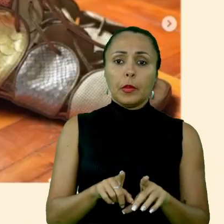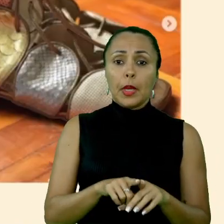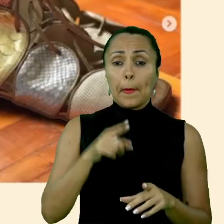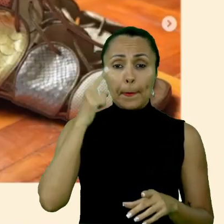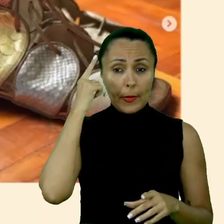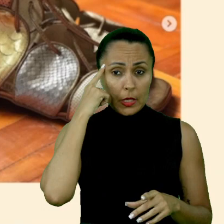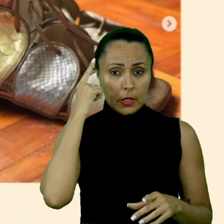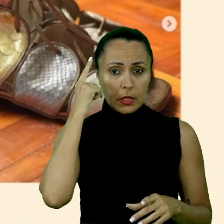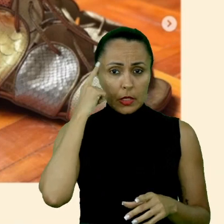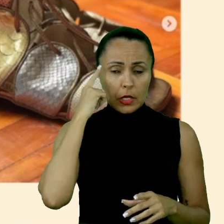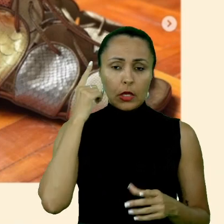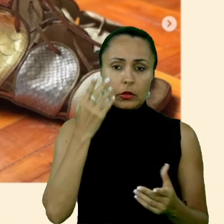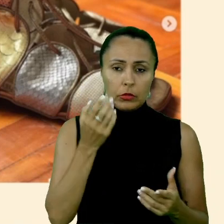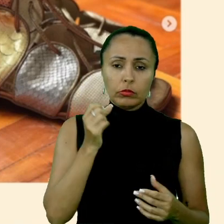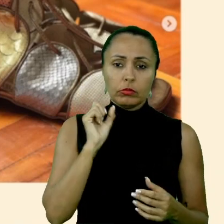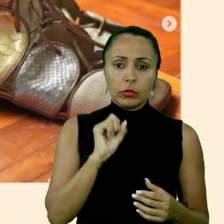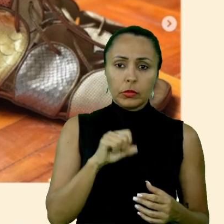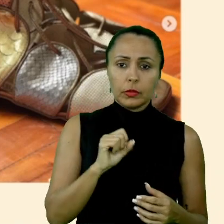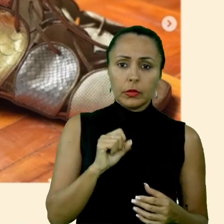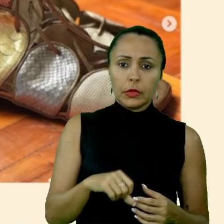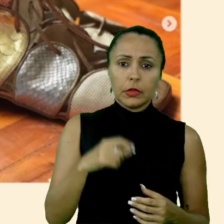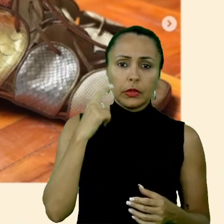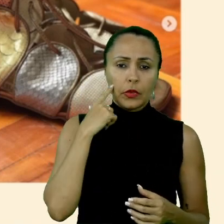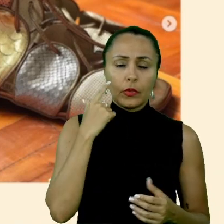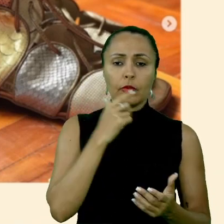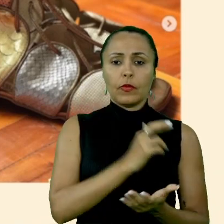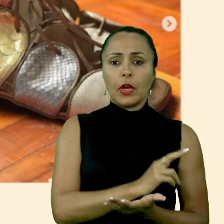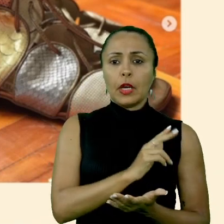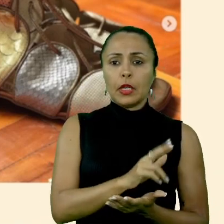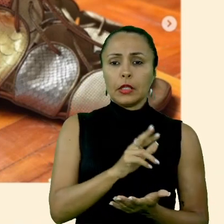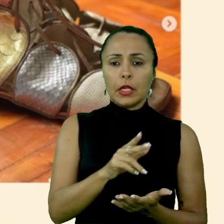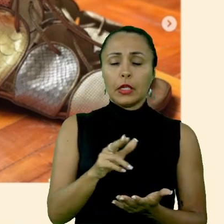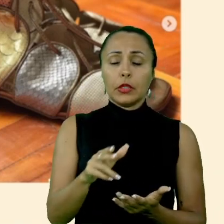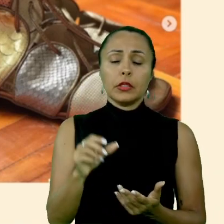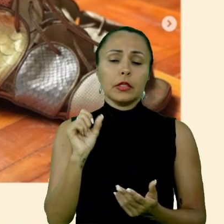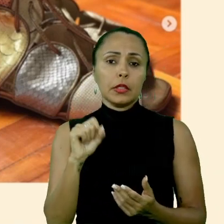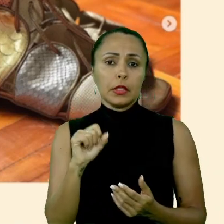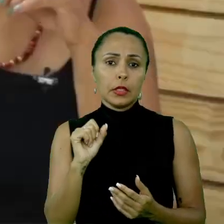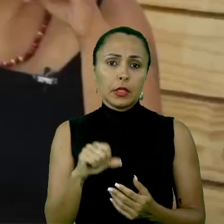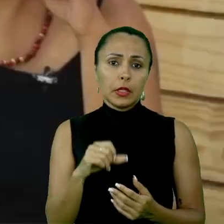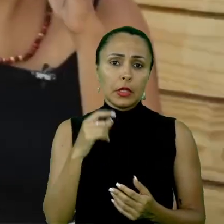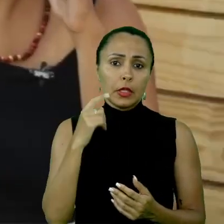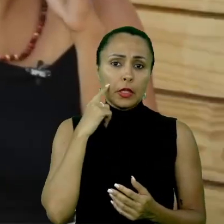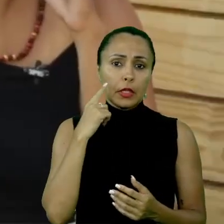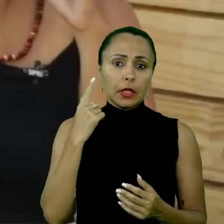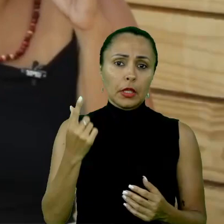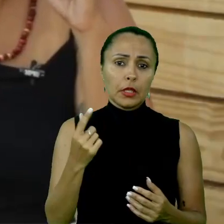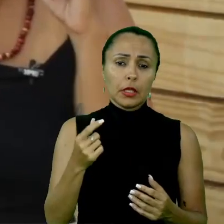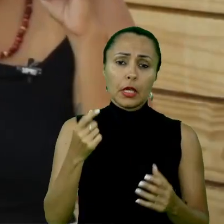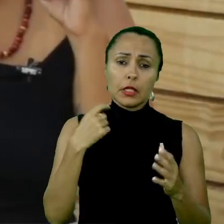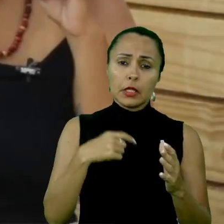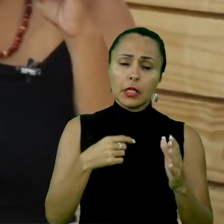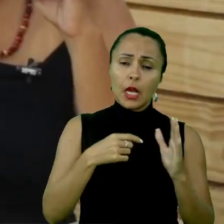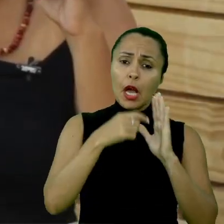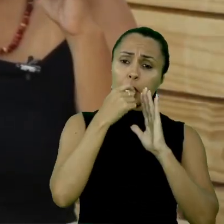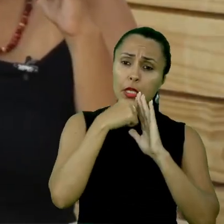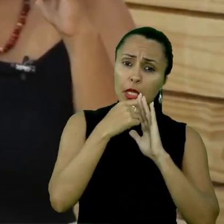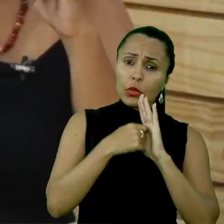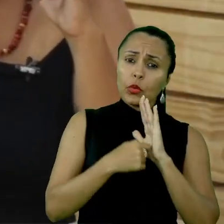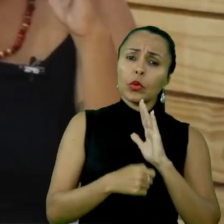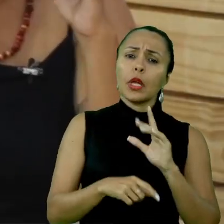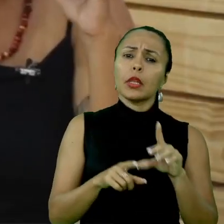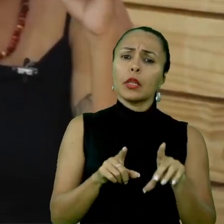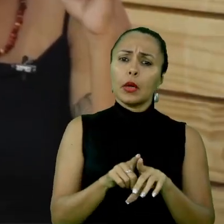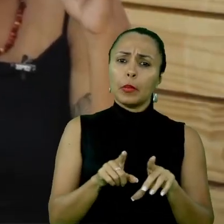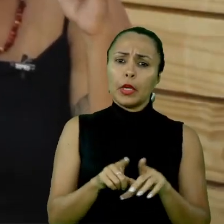nisso da autoralidade, foi uma série de artefatos, que trazem a assinatura dos designers e se tornam